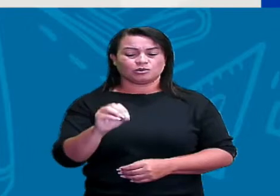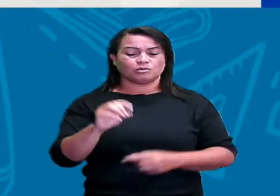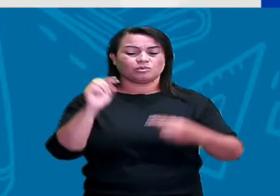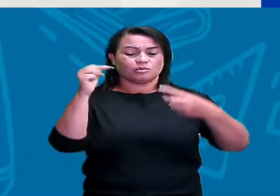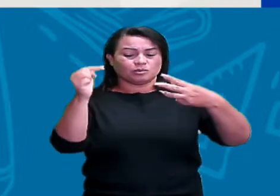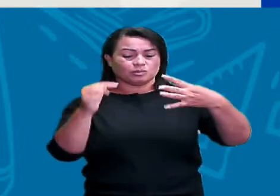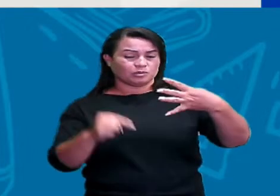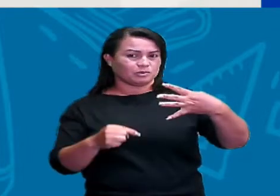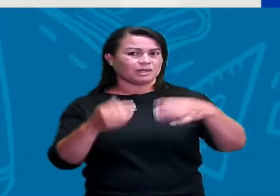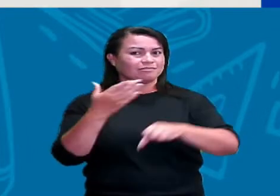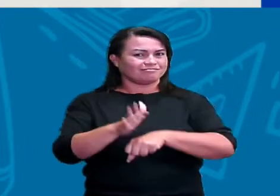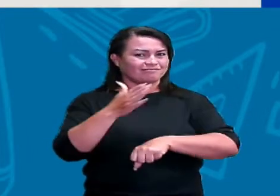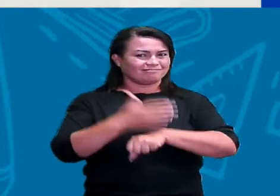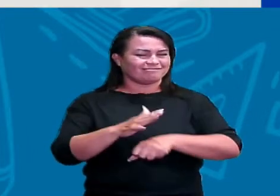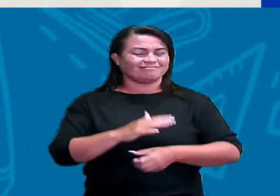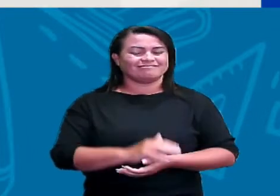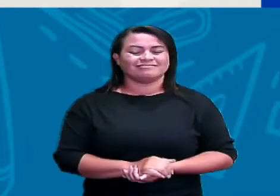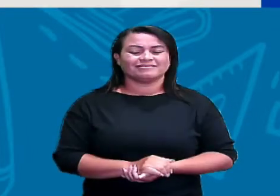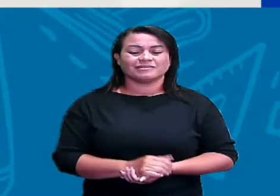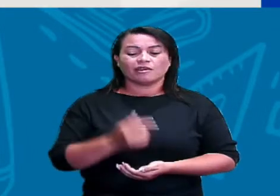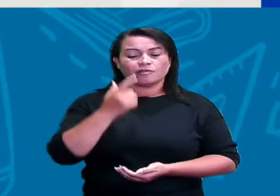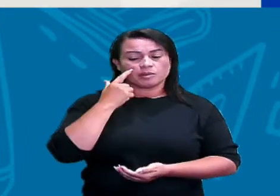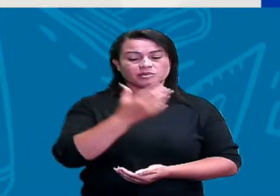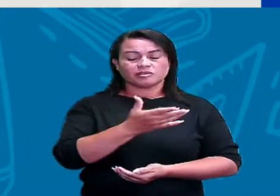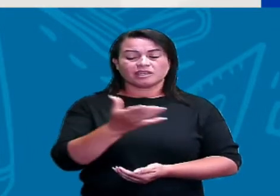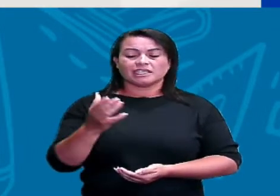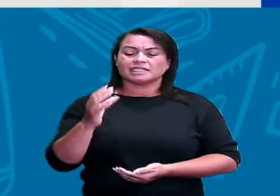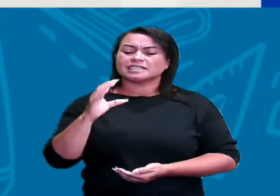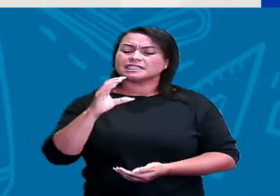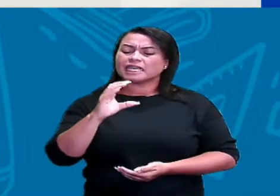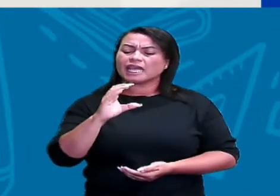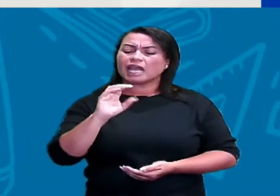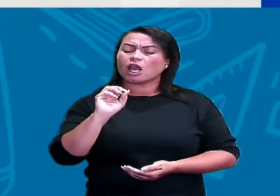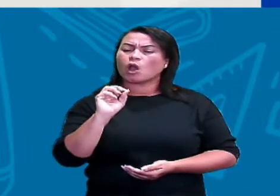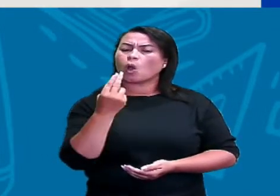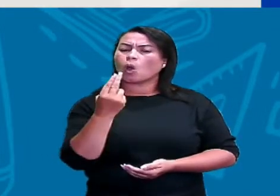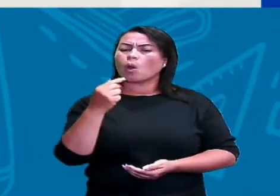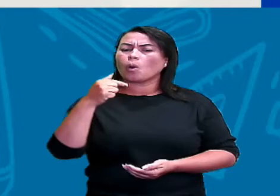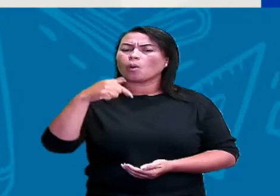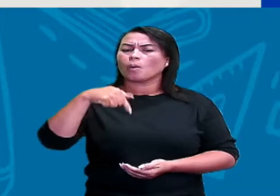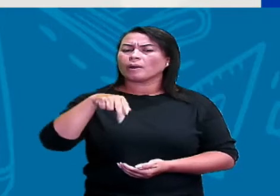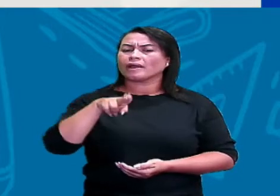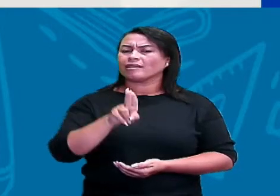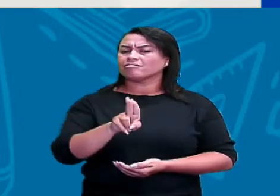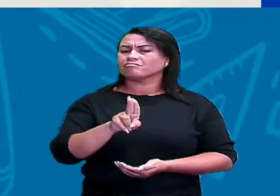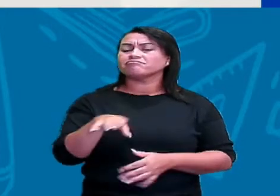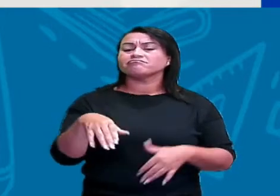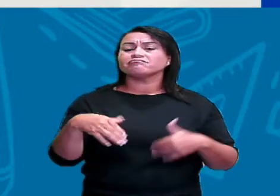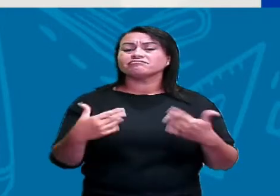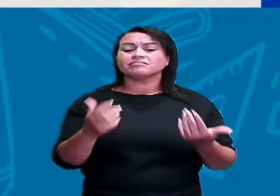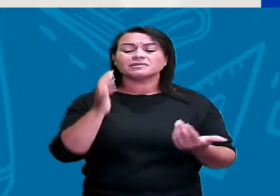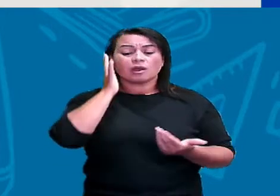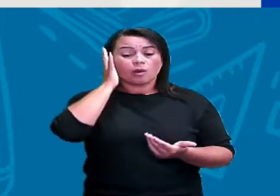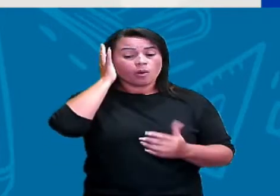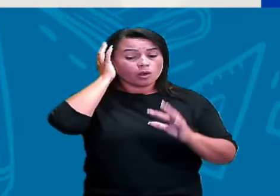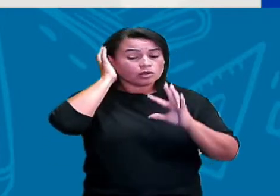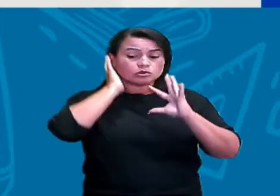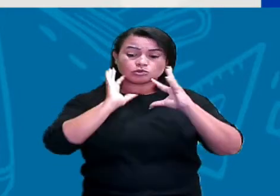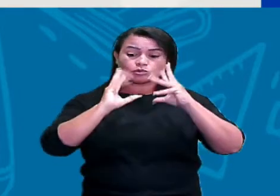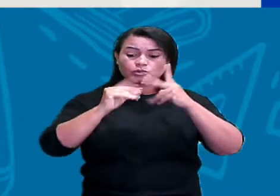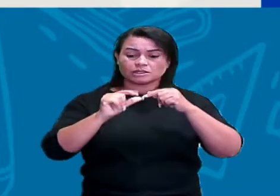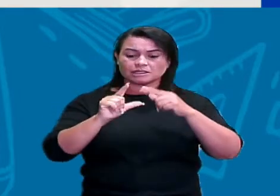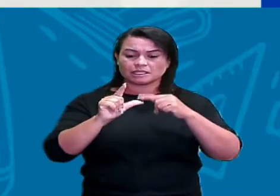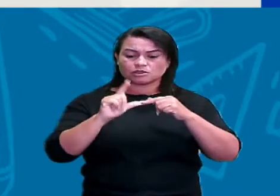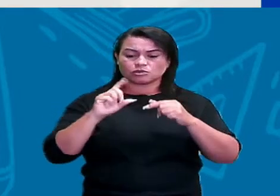língua de vocês. Então, vamos lá. C ou que? E agora? Todas as letras do